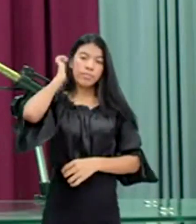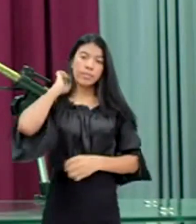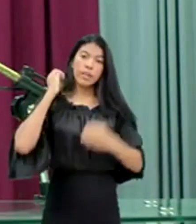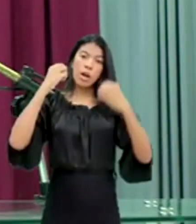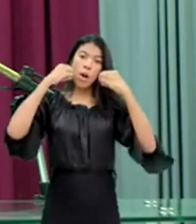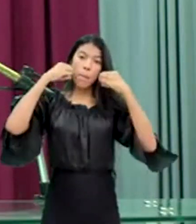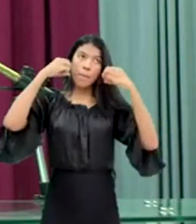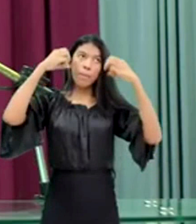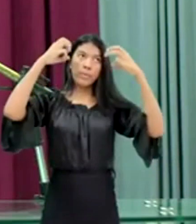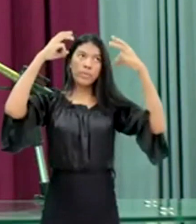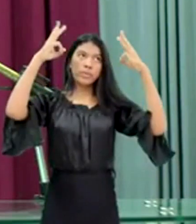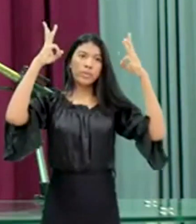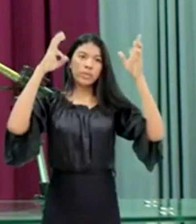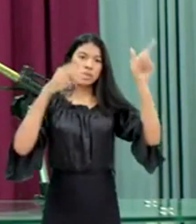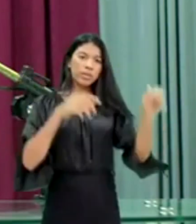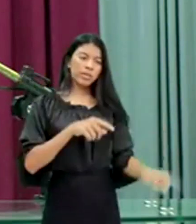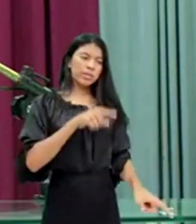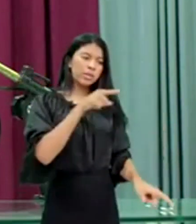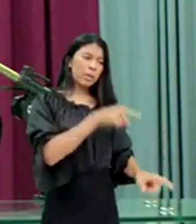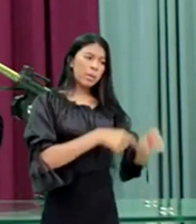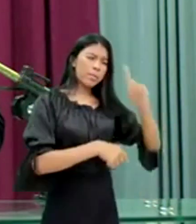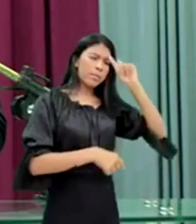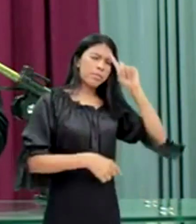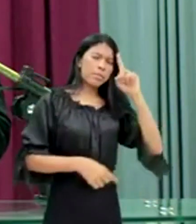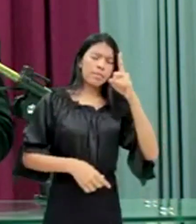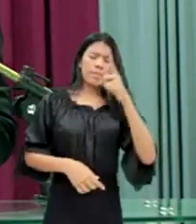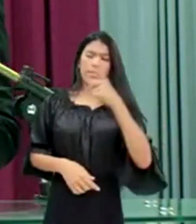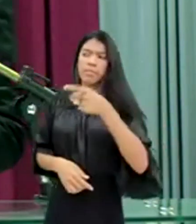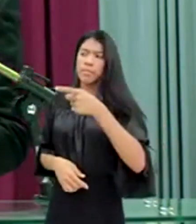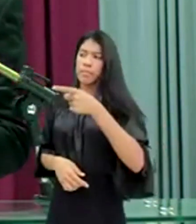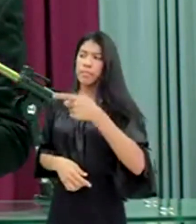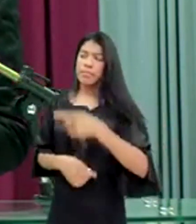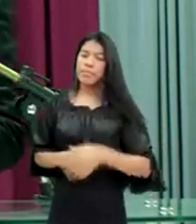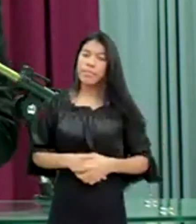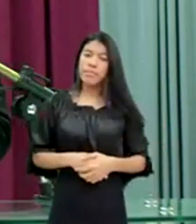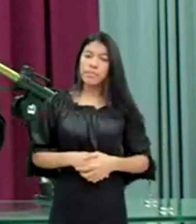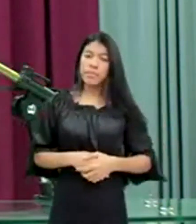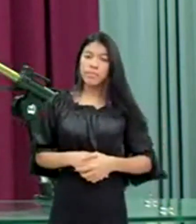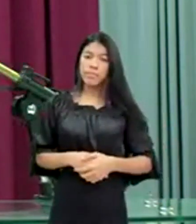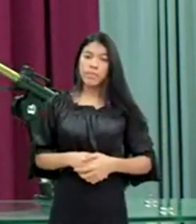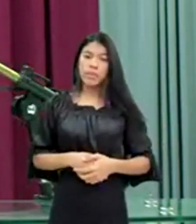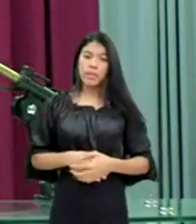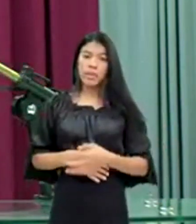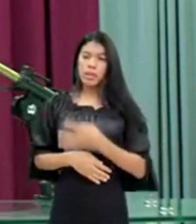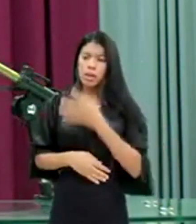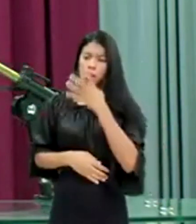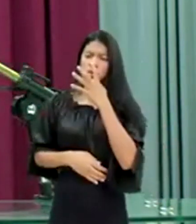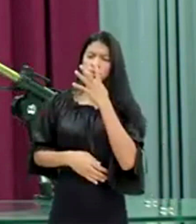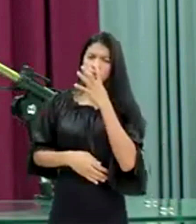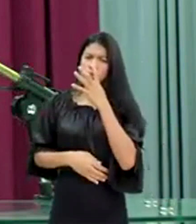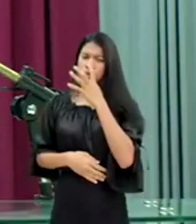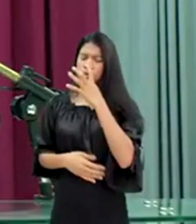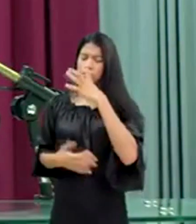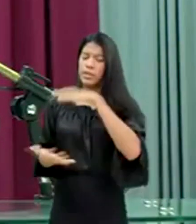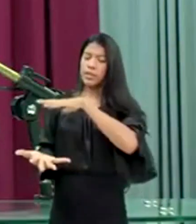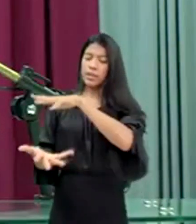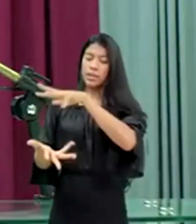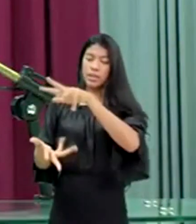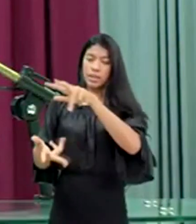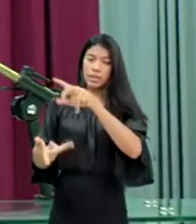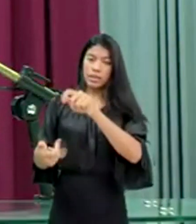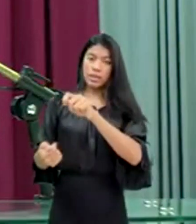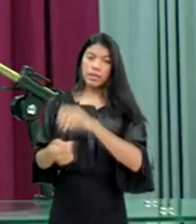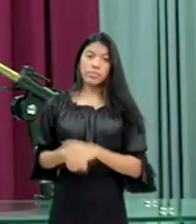Moisés manda espiar a terra, e Moisés escolhe 12